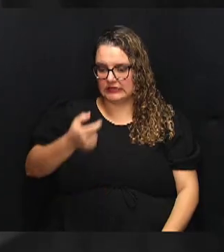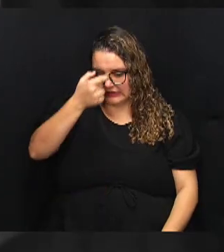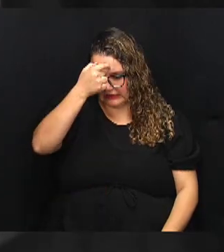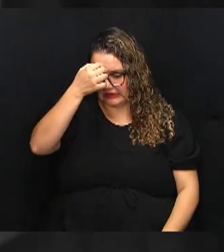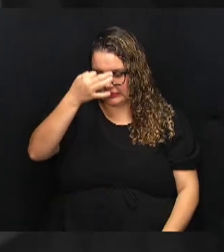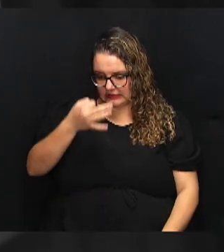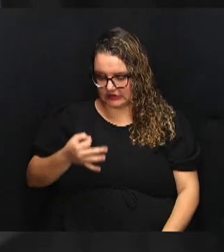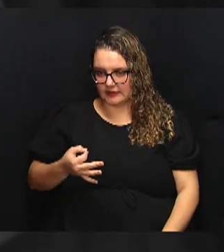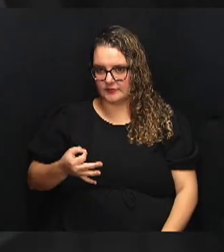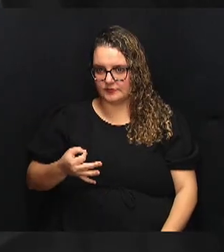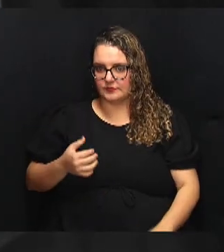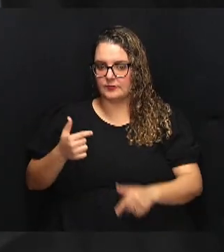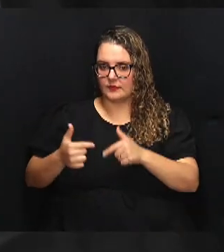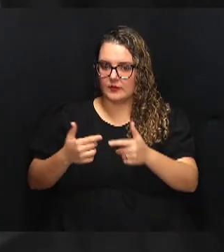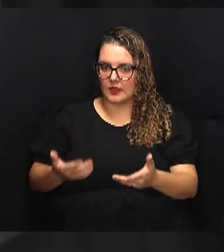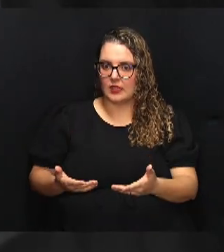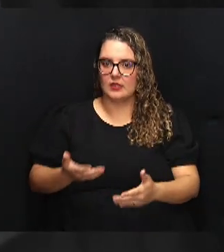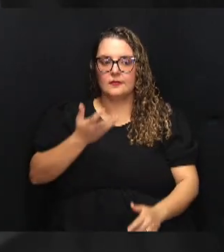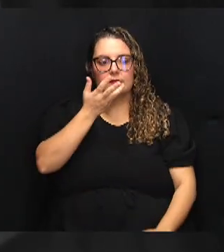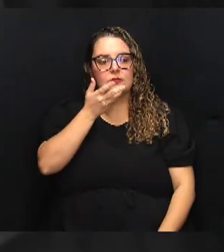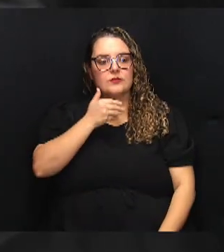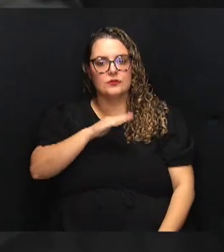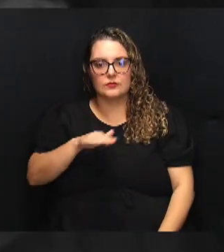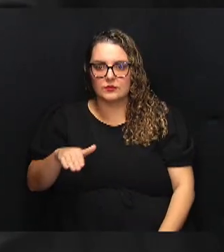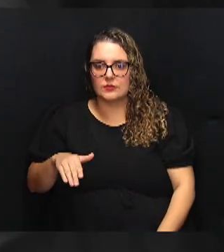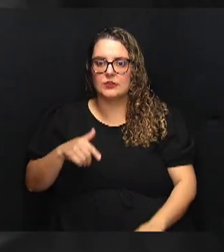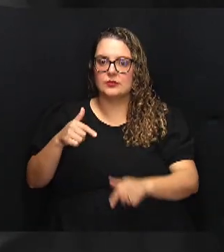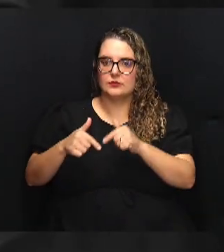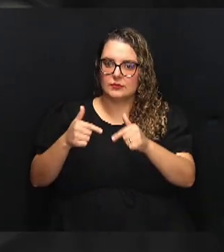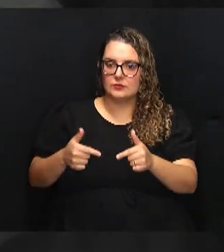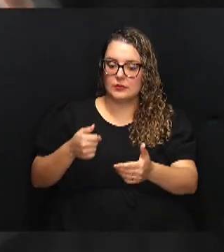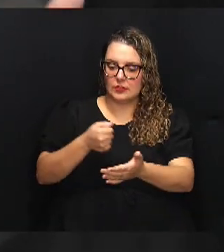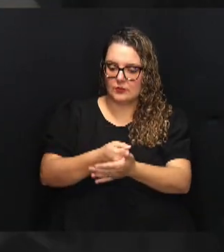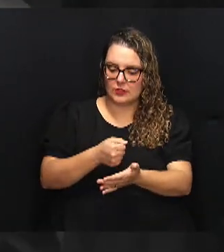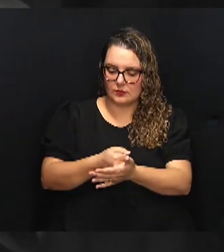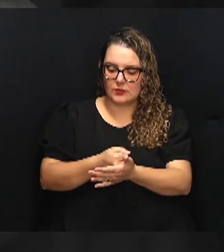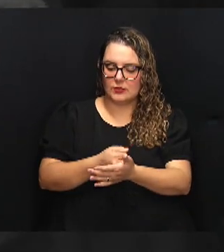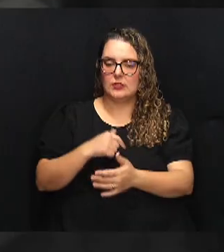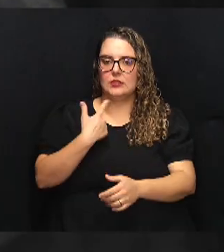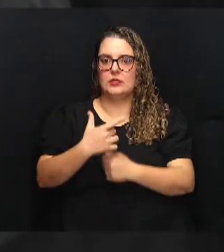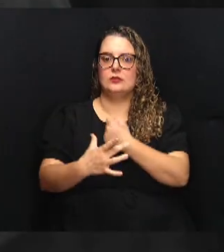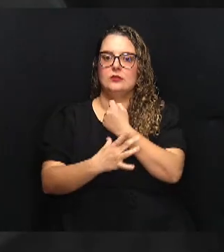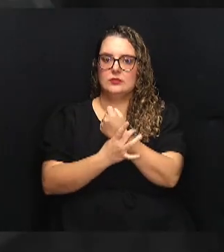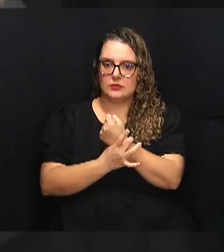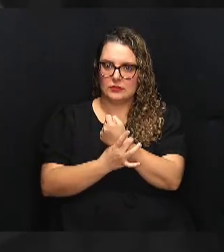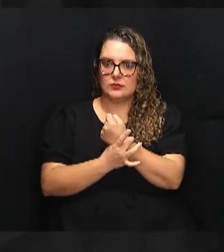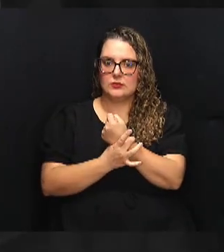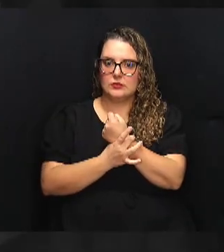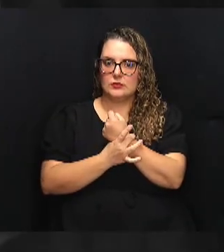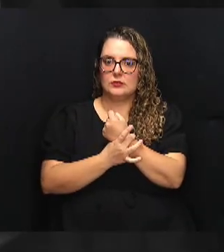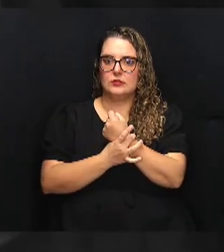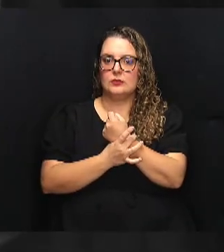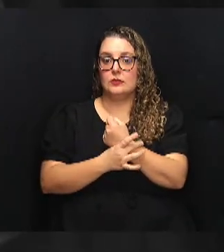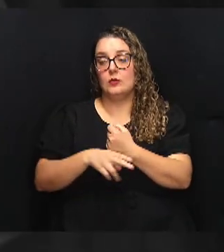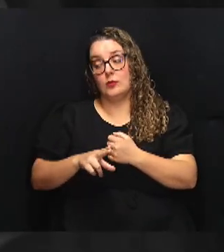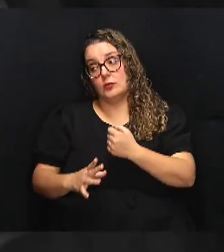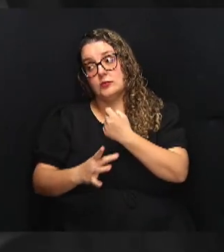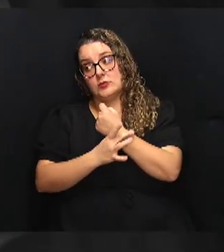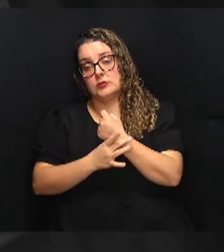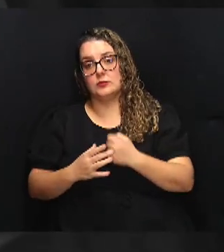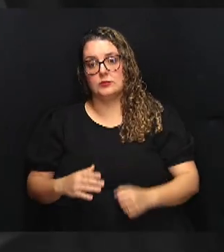consciência, né? Trabalhando com crianças, trabalhando para garantir a nossa segurança ou segurança do patrimônio público.